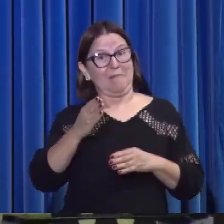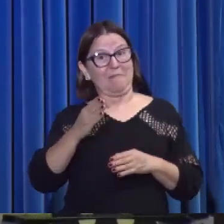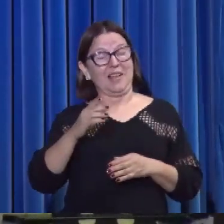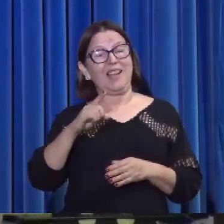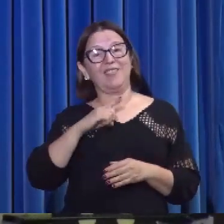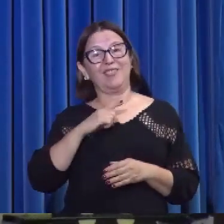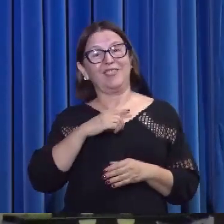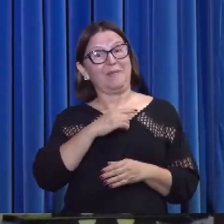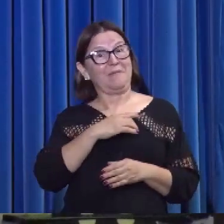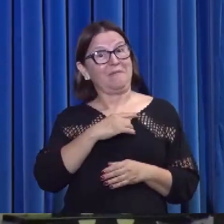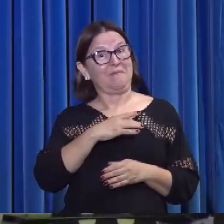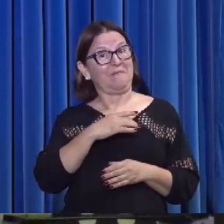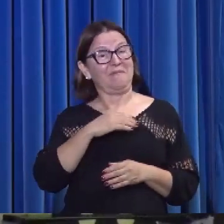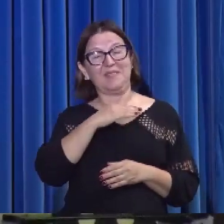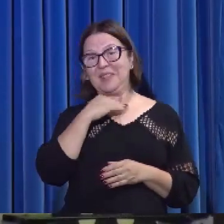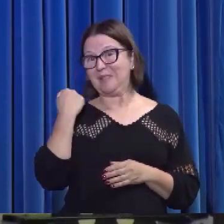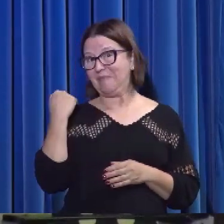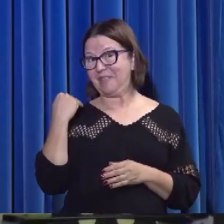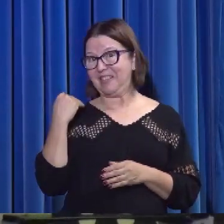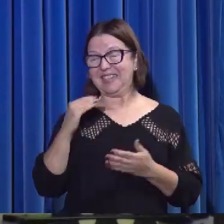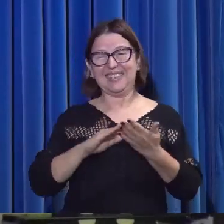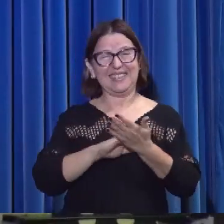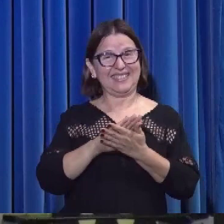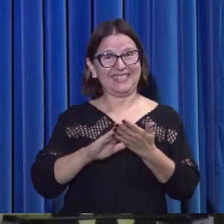paura e medo da morte.